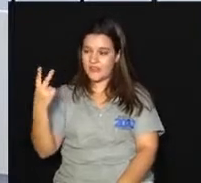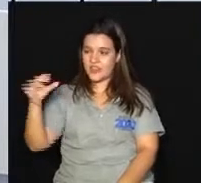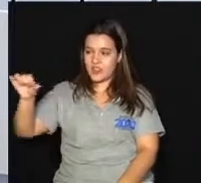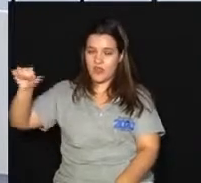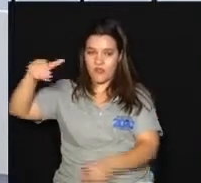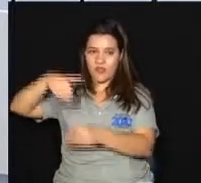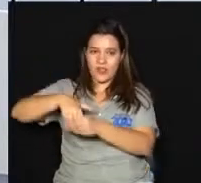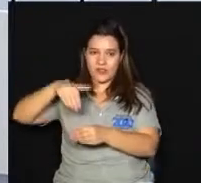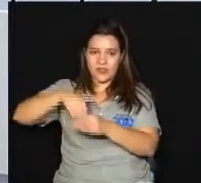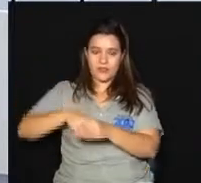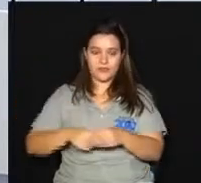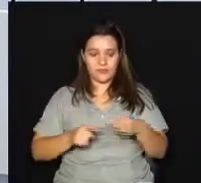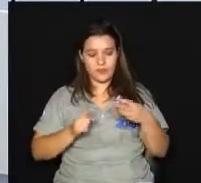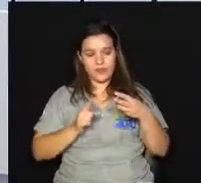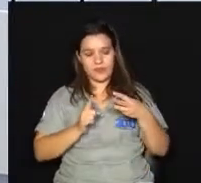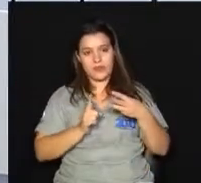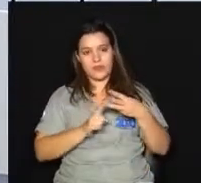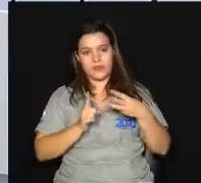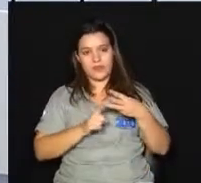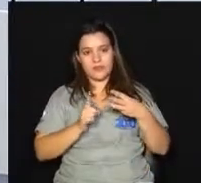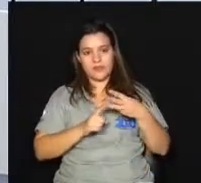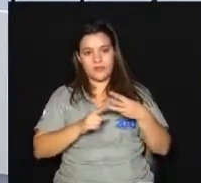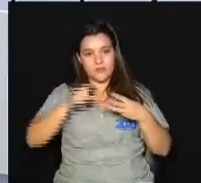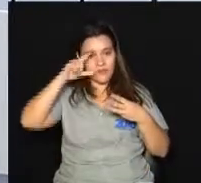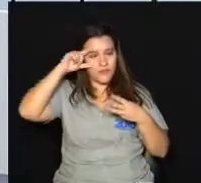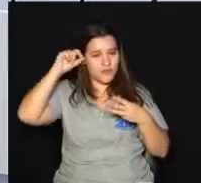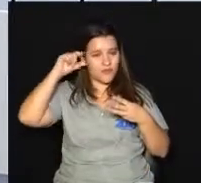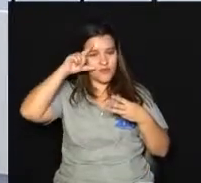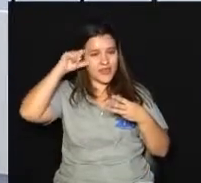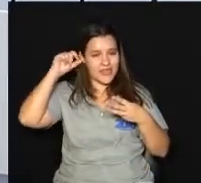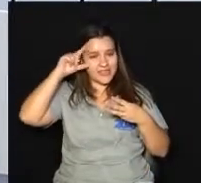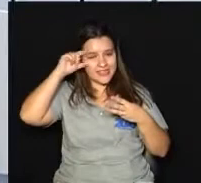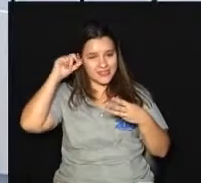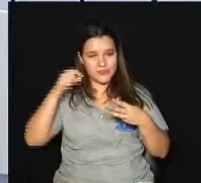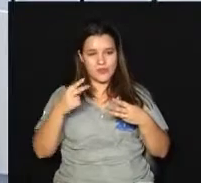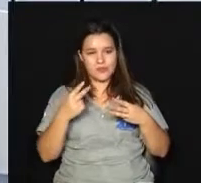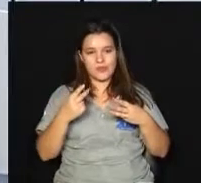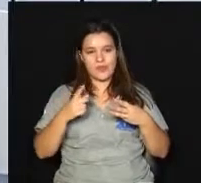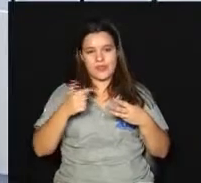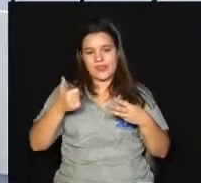4.129 votos. Na terceira colocação, Márcio França, do PSB, com